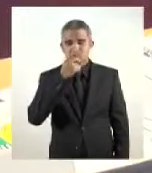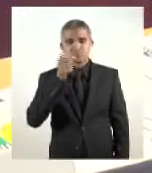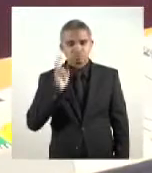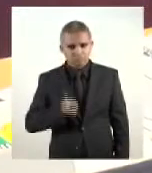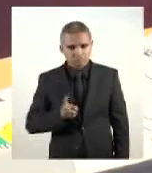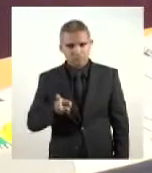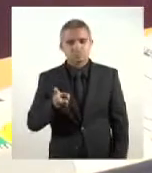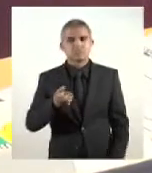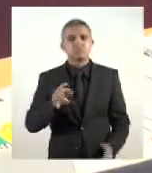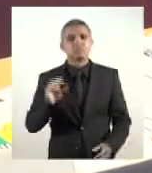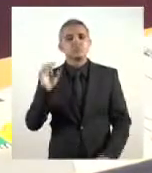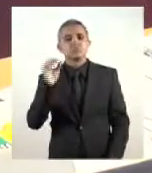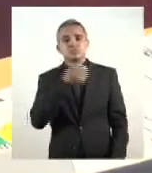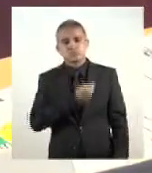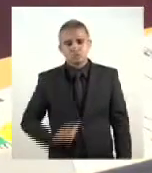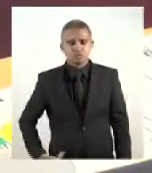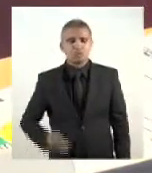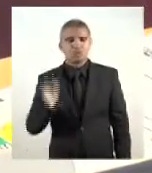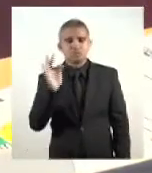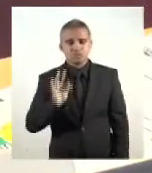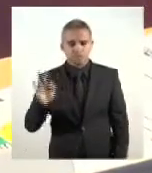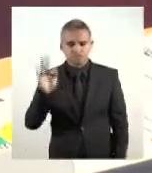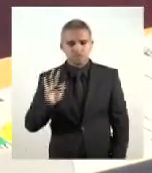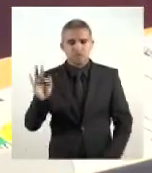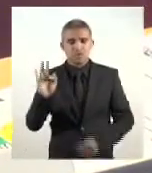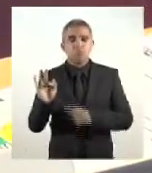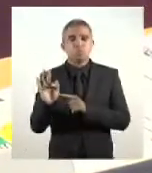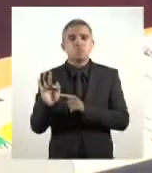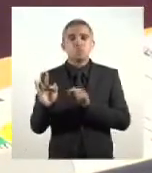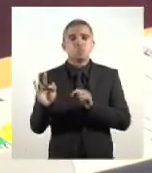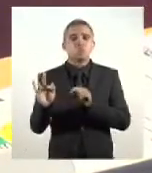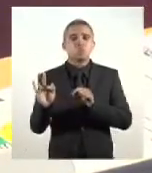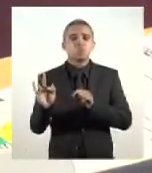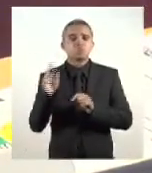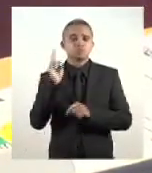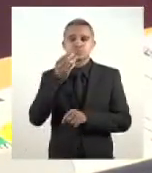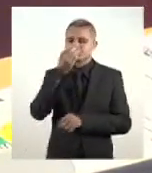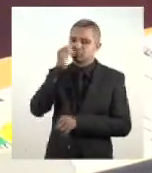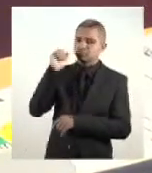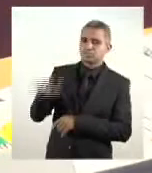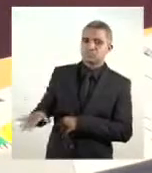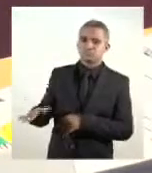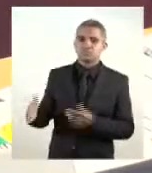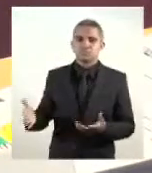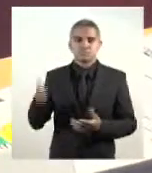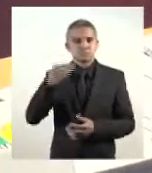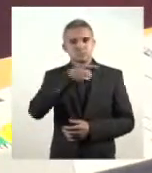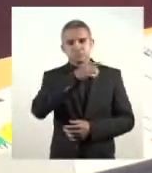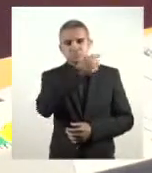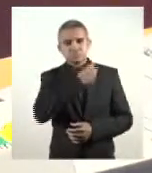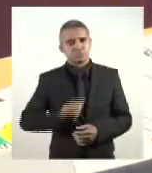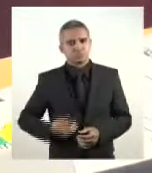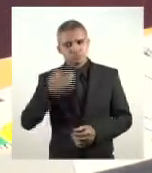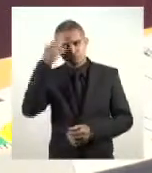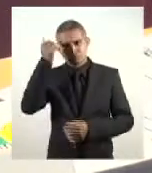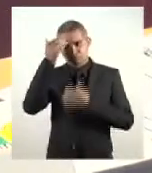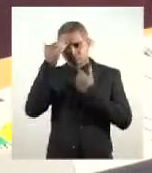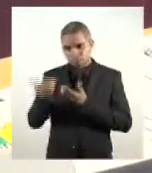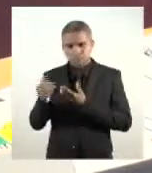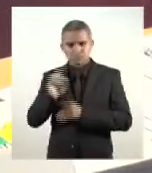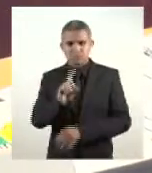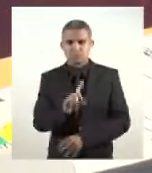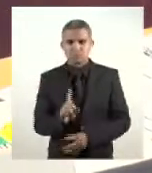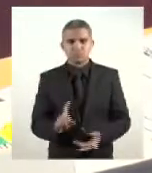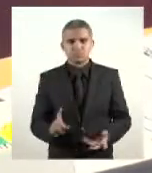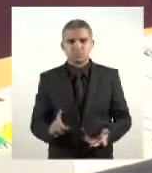governo federal tem sido extremamente mal agradecido ao povo do Maranhão. Não é a grupo nenhum político, é ao povo